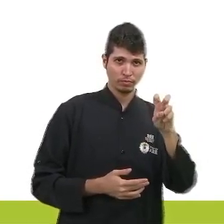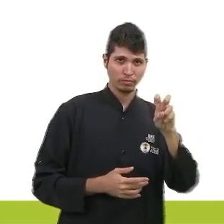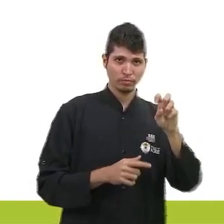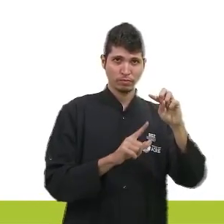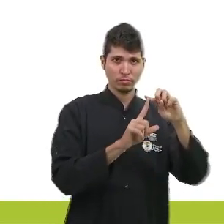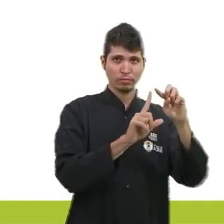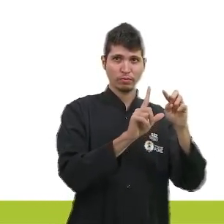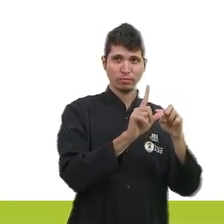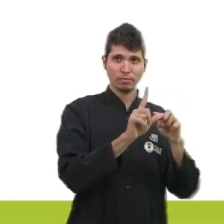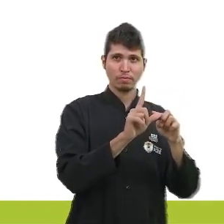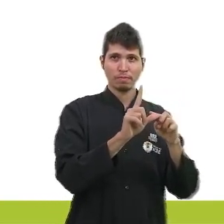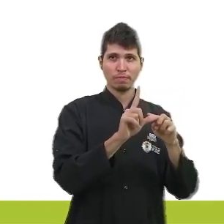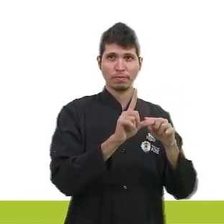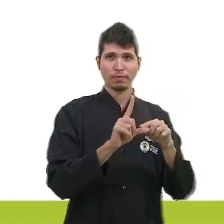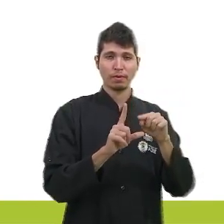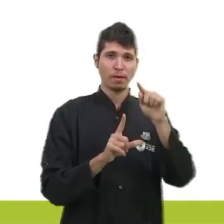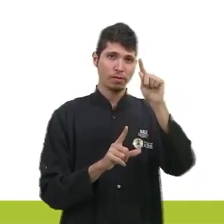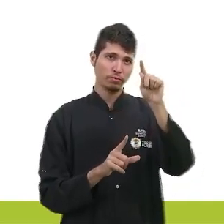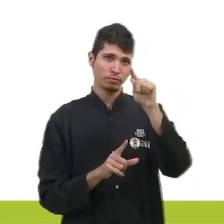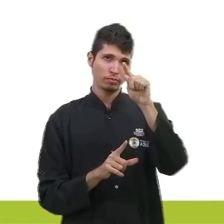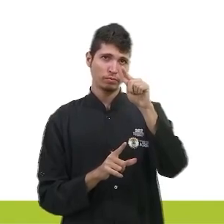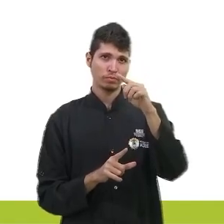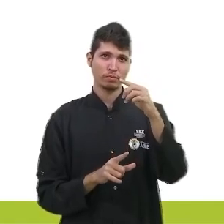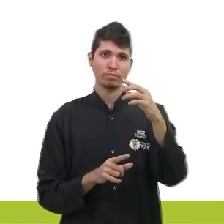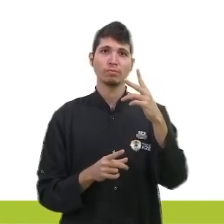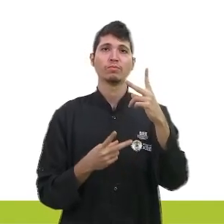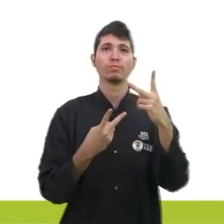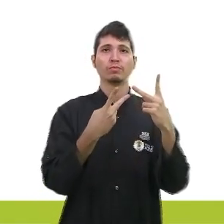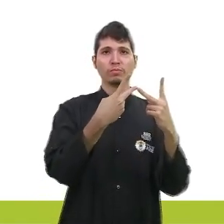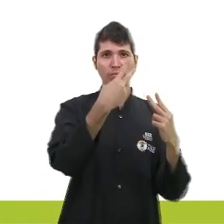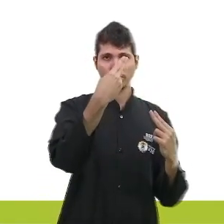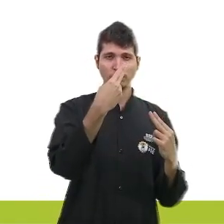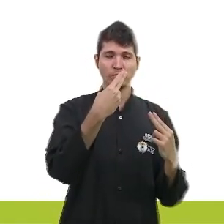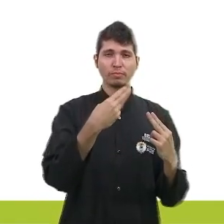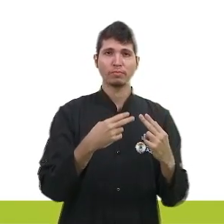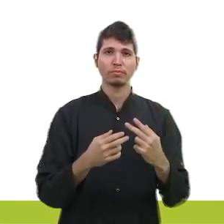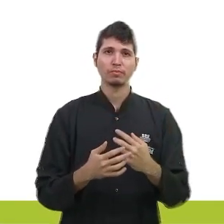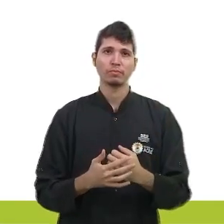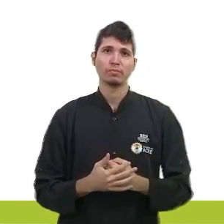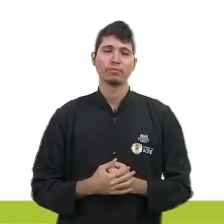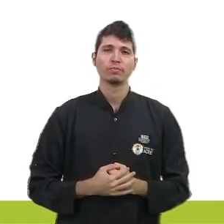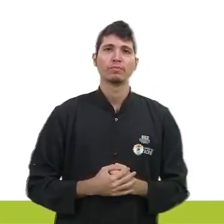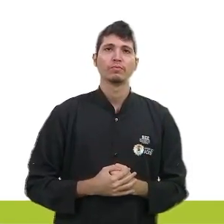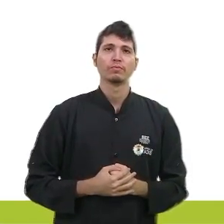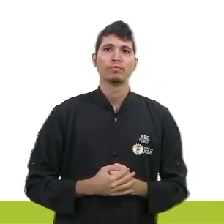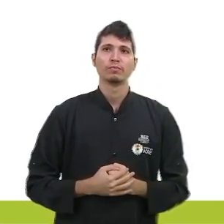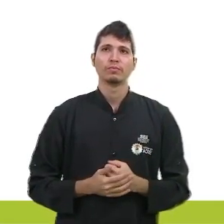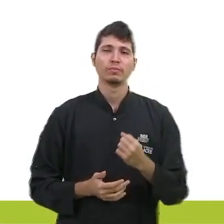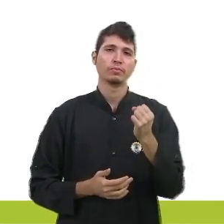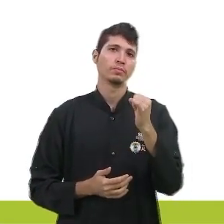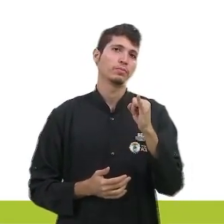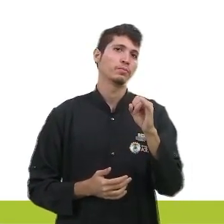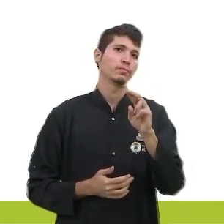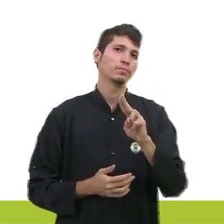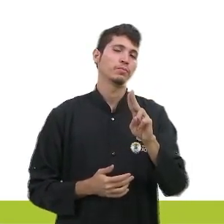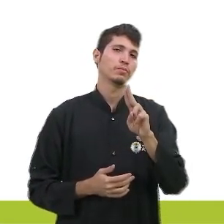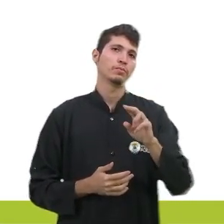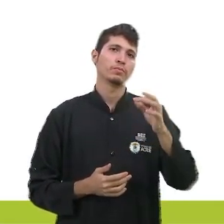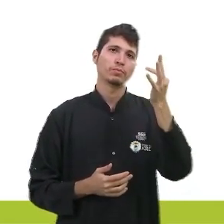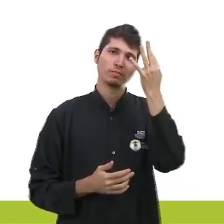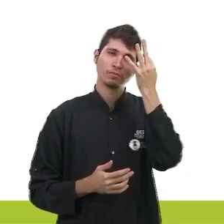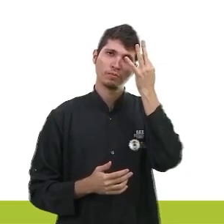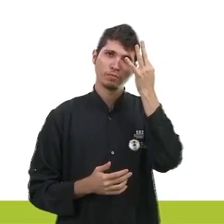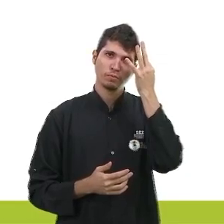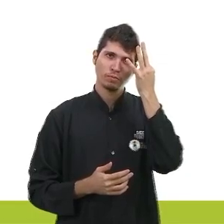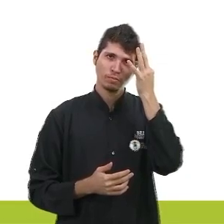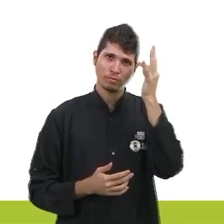graus. Se você descobrir quanto é que vale x usando o teorema de Pitágoras, você vai